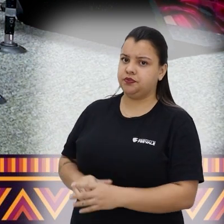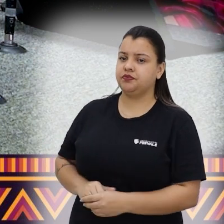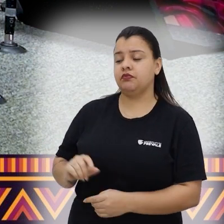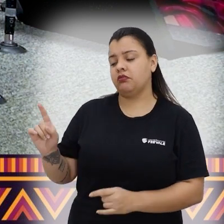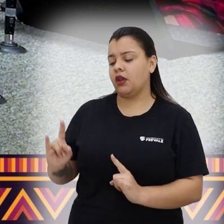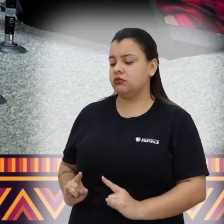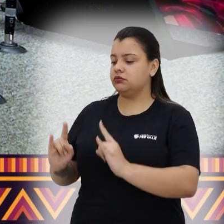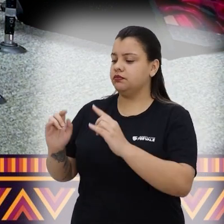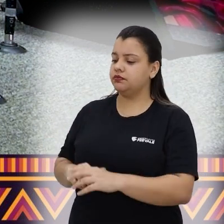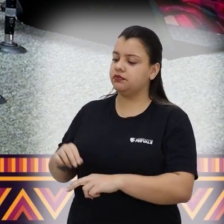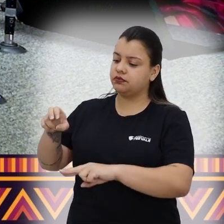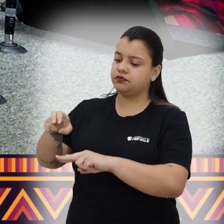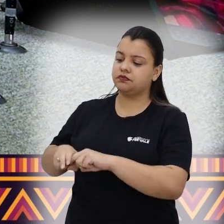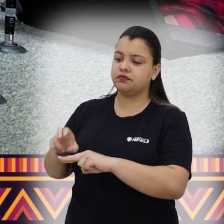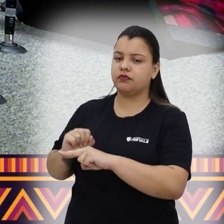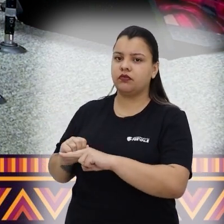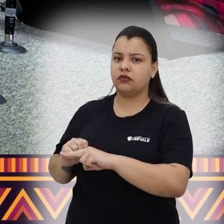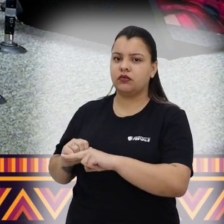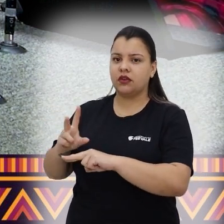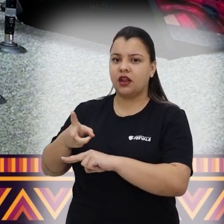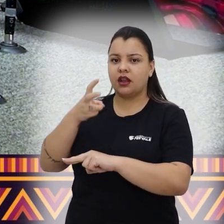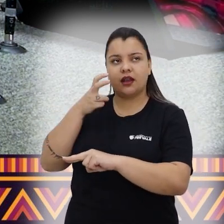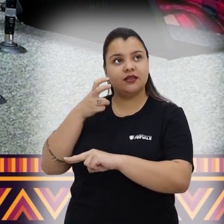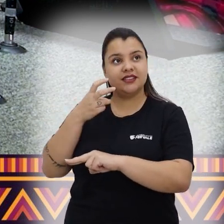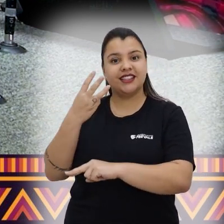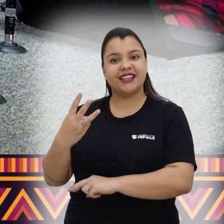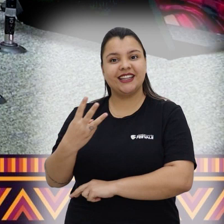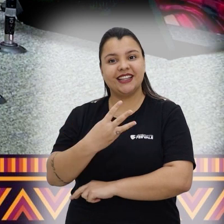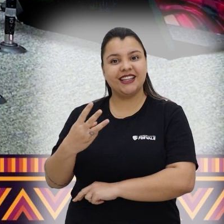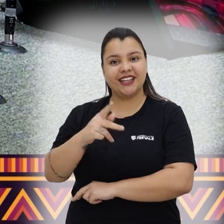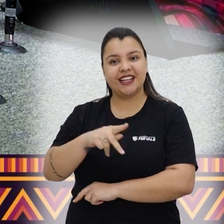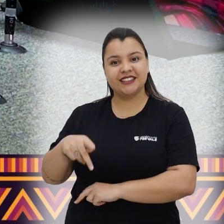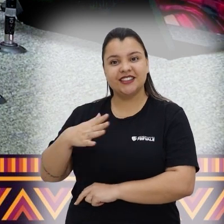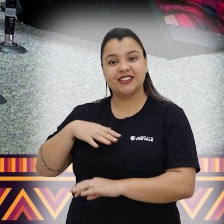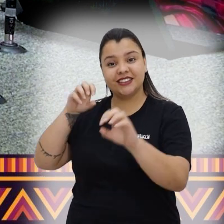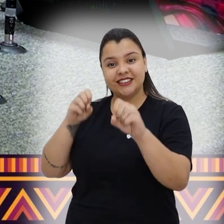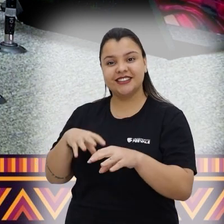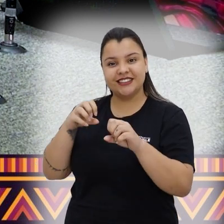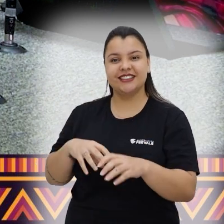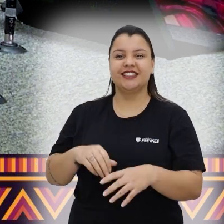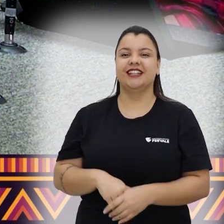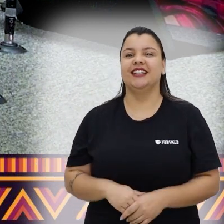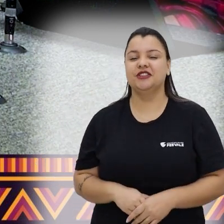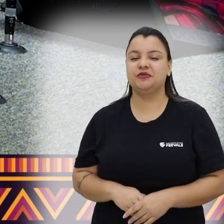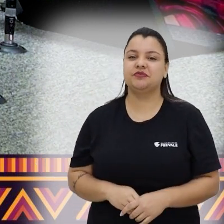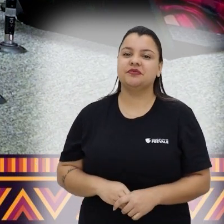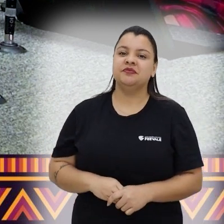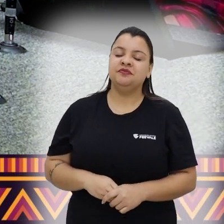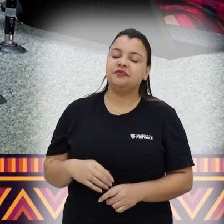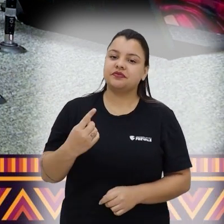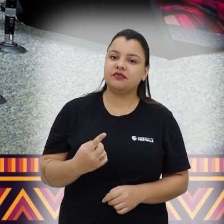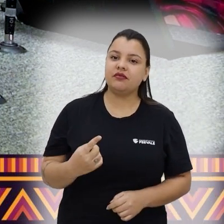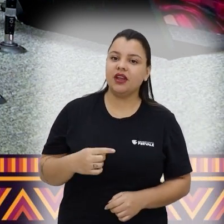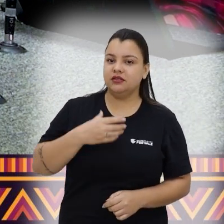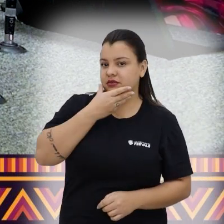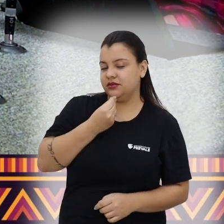se deparou com 3 pessoas que fui eu que treinei. Muito bom, sensacional. Sabe? E aí, um dos rapazes,